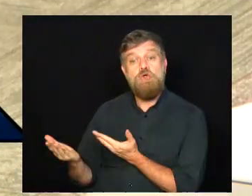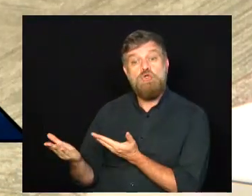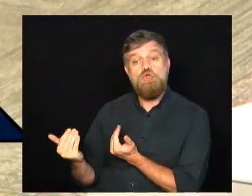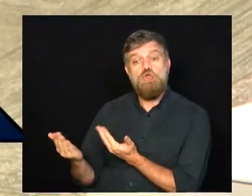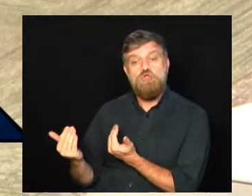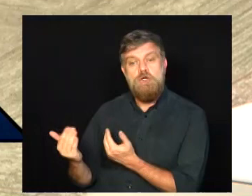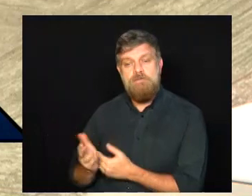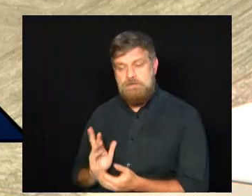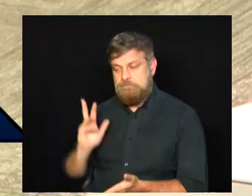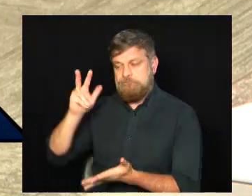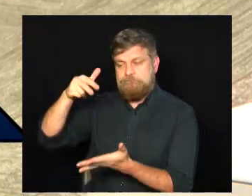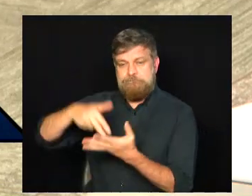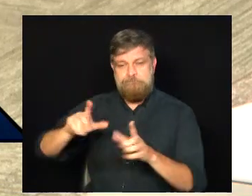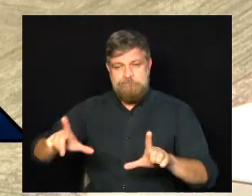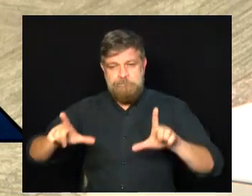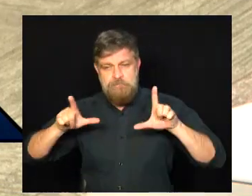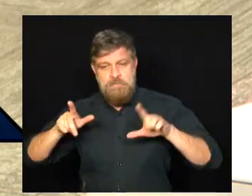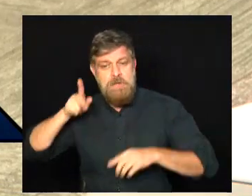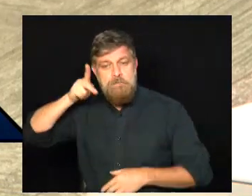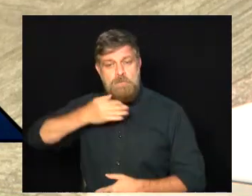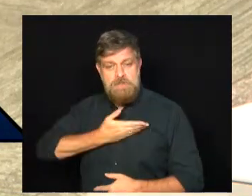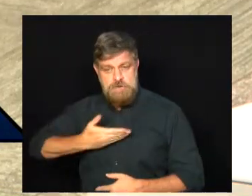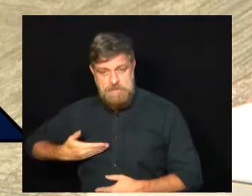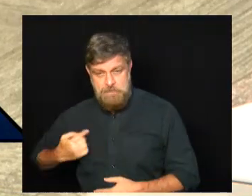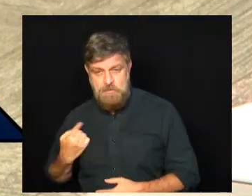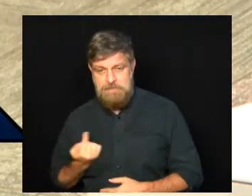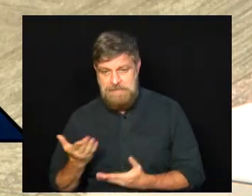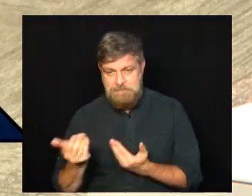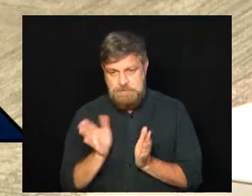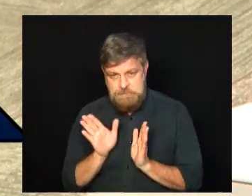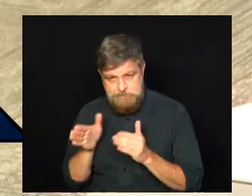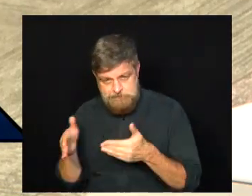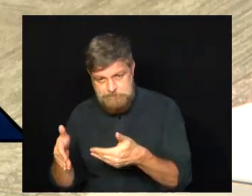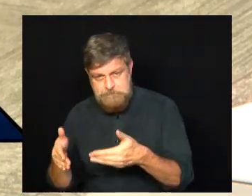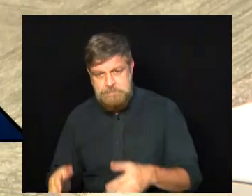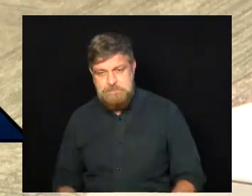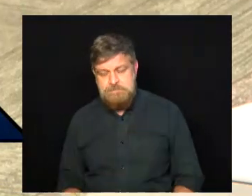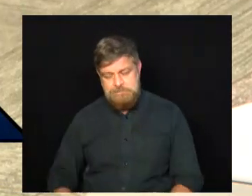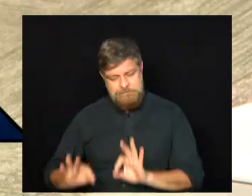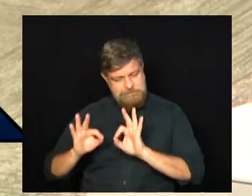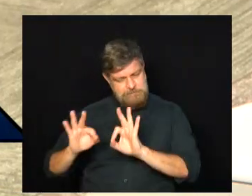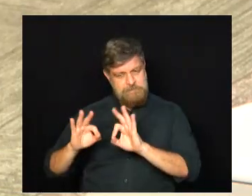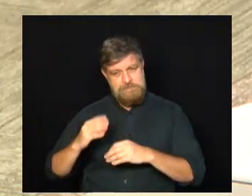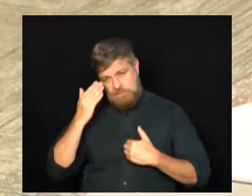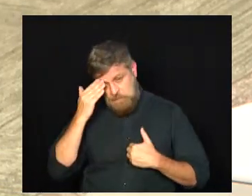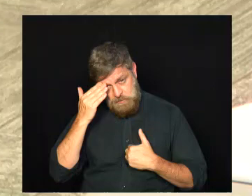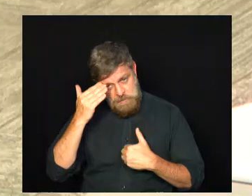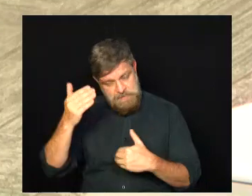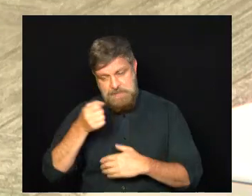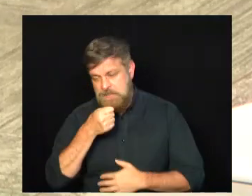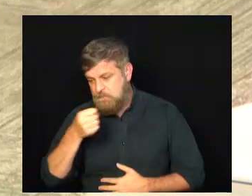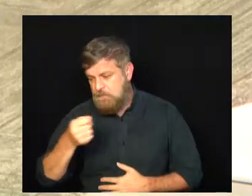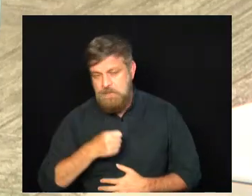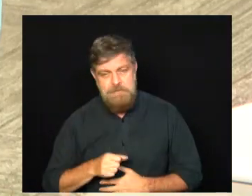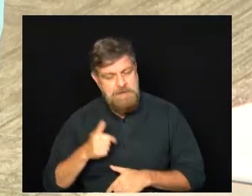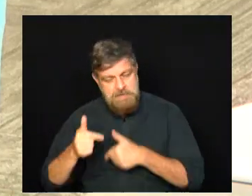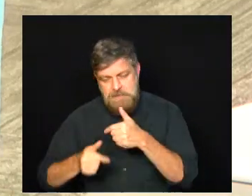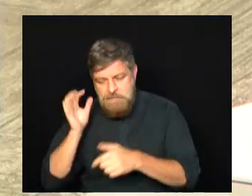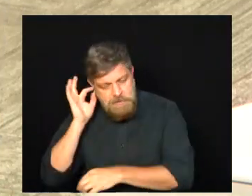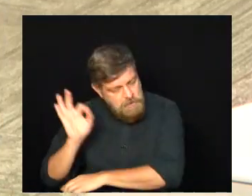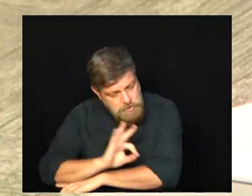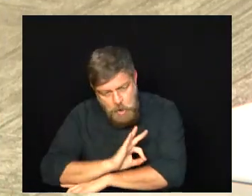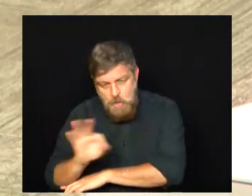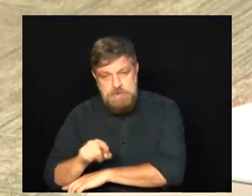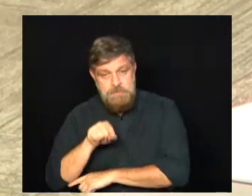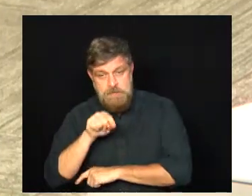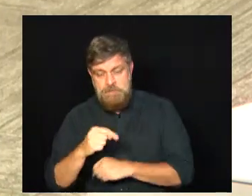para estar falando também das políticas públicas para a nossa juventude. Perfeito. Vereadora, muito obrigada pela entrevista, um ótimo trabalho. Para você